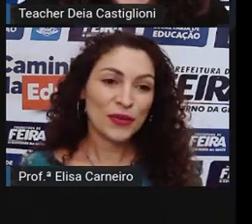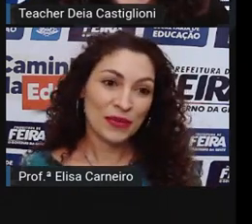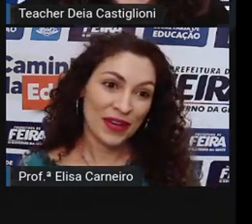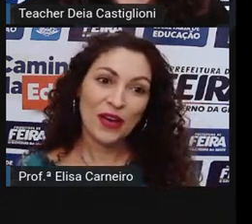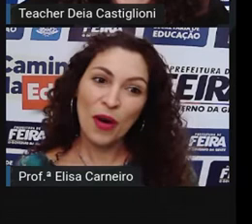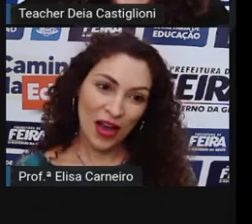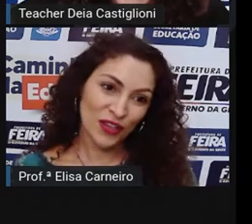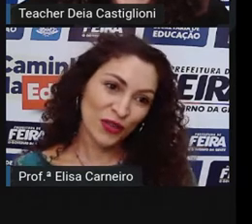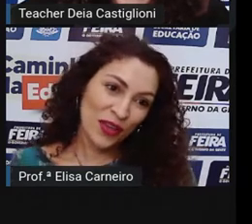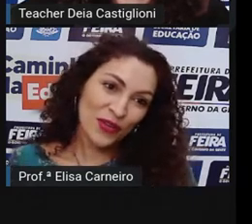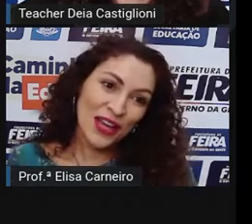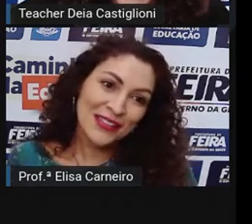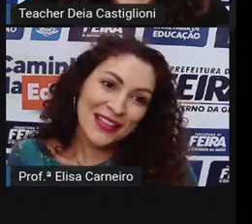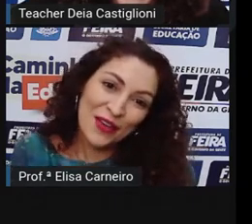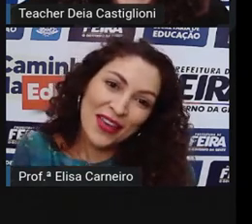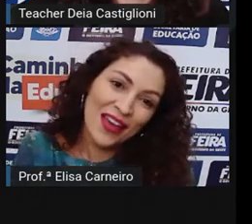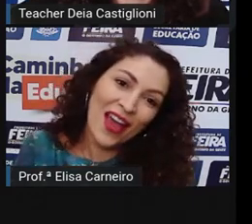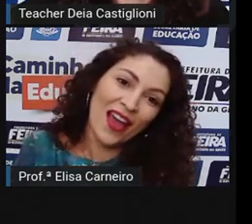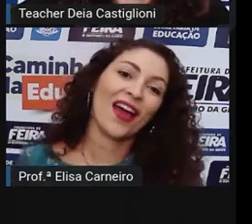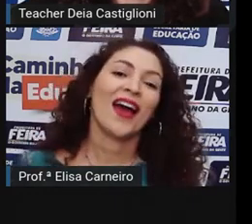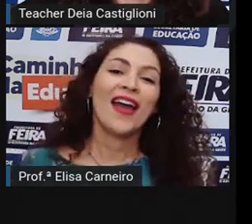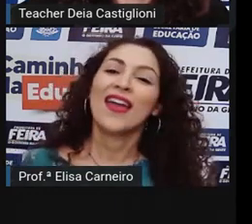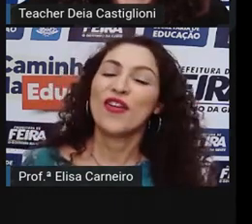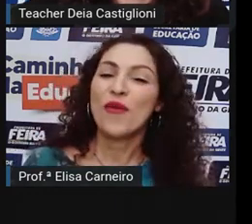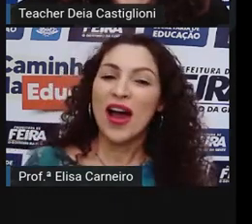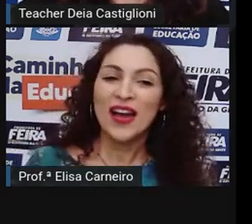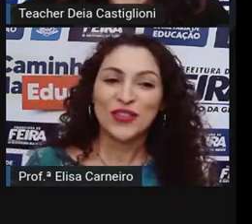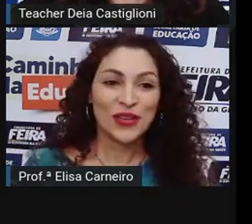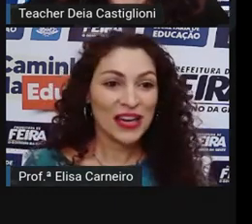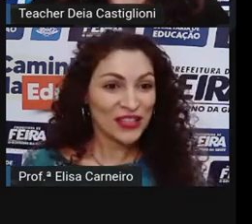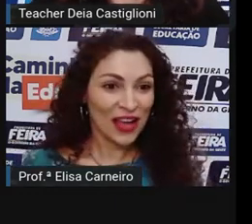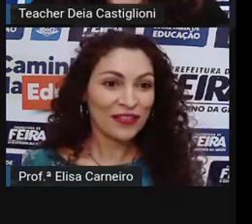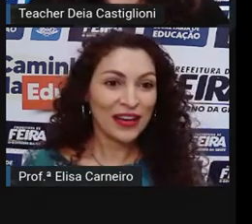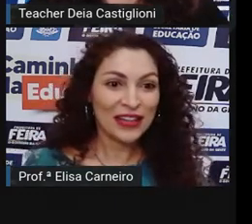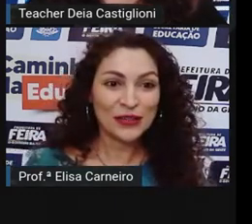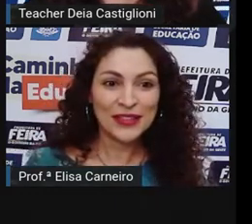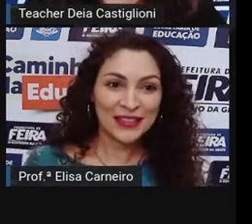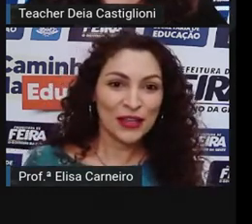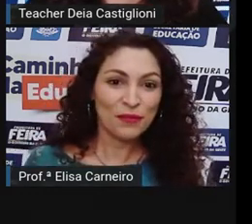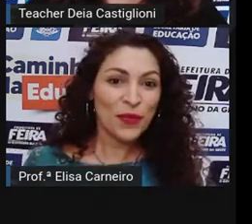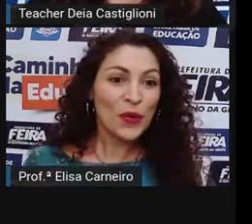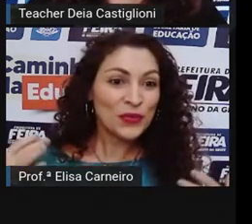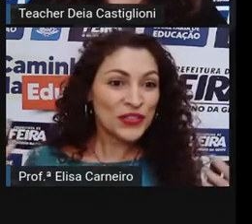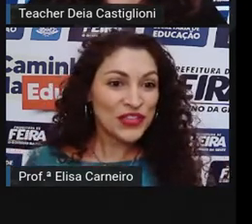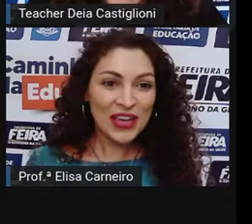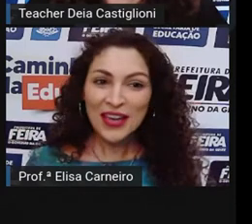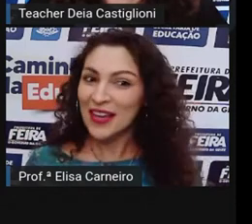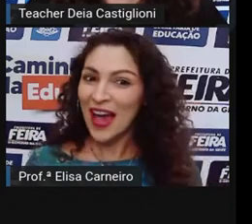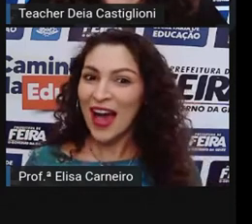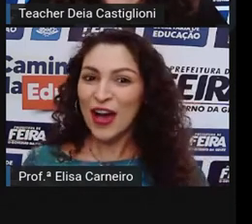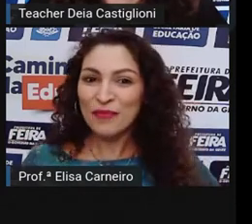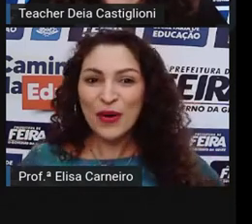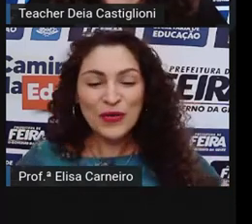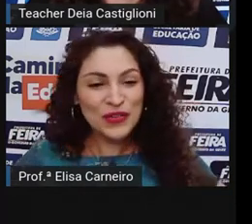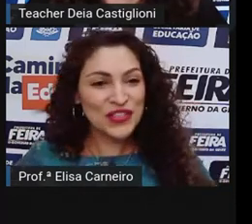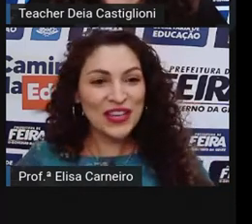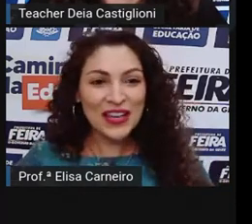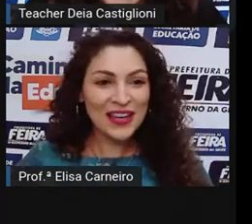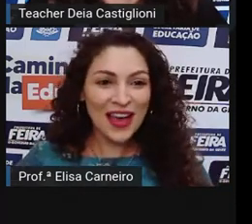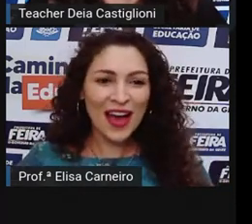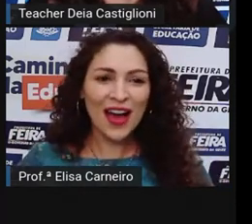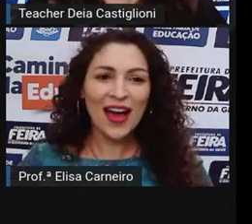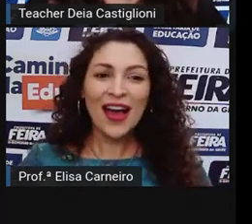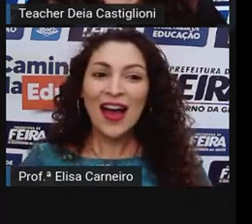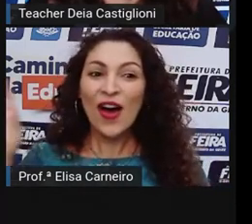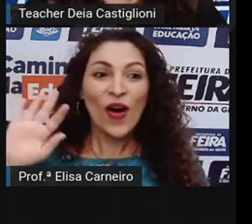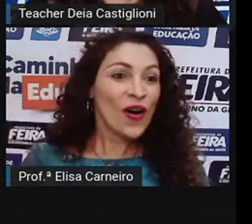Então, eu acho que eu já sei o que é. Eu acho que ele está falando assim, bom dia, bom